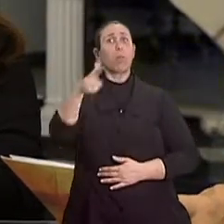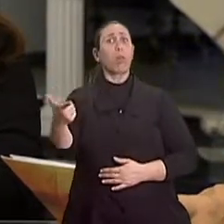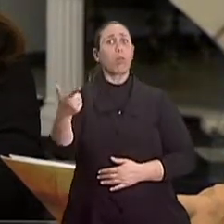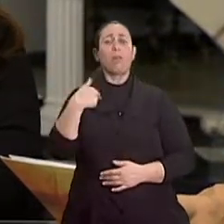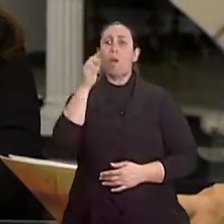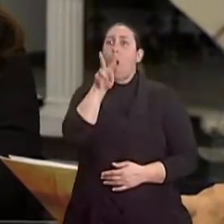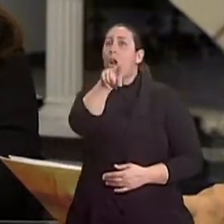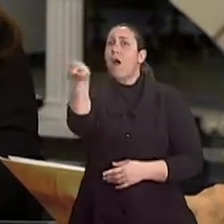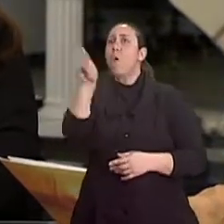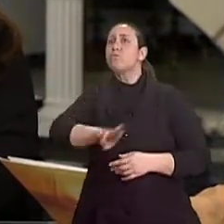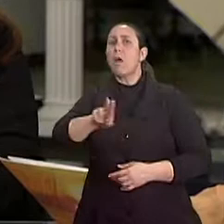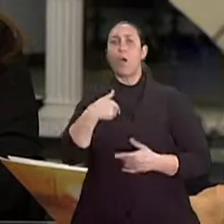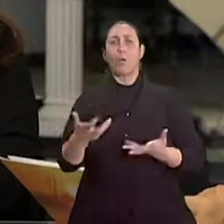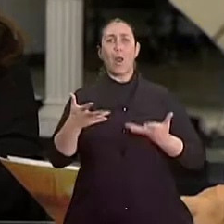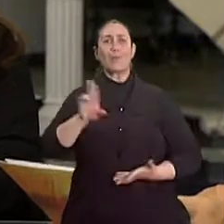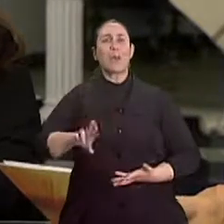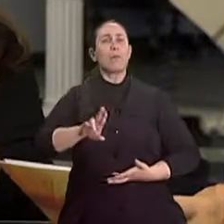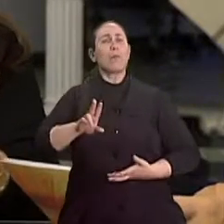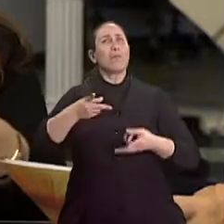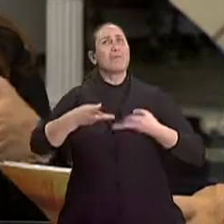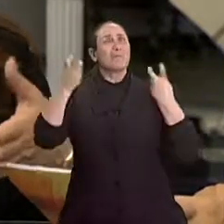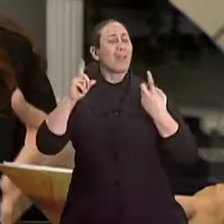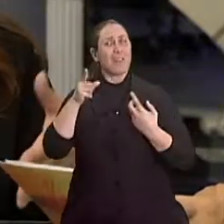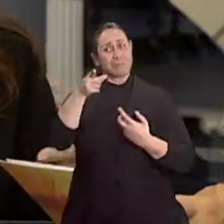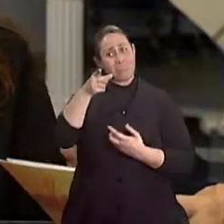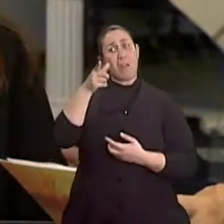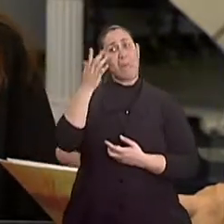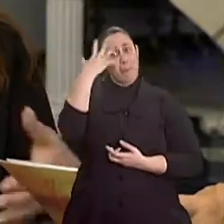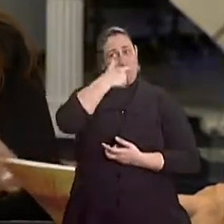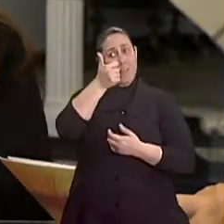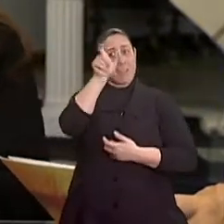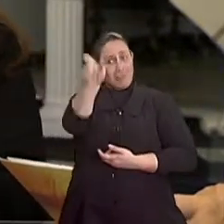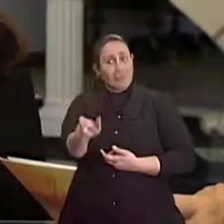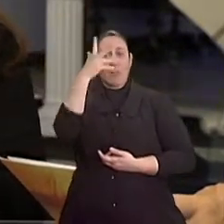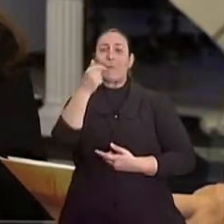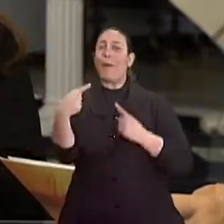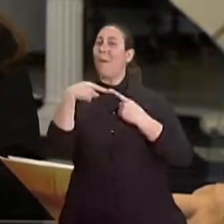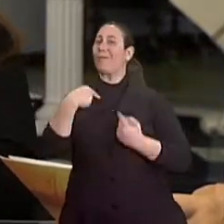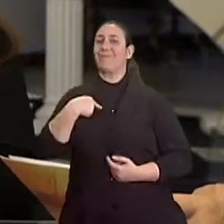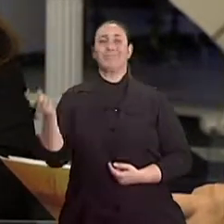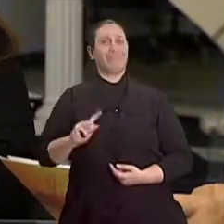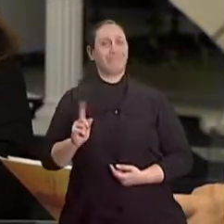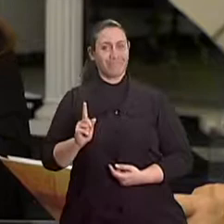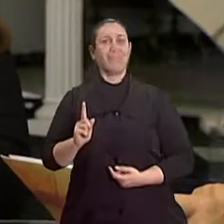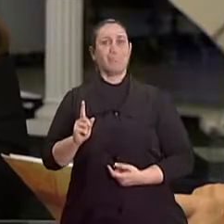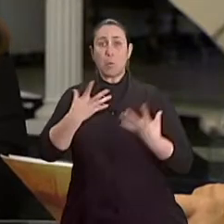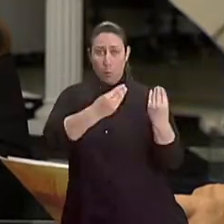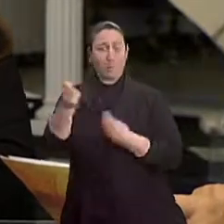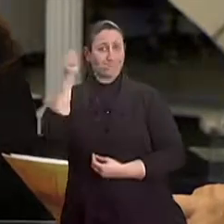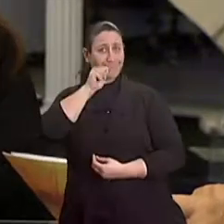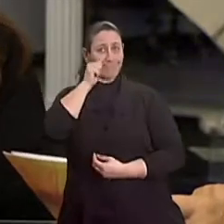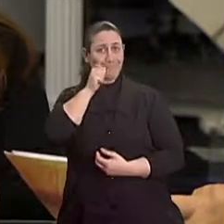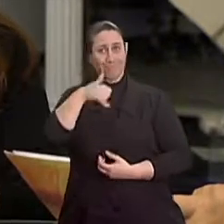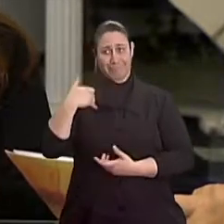Então, ela não tem o bom senso de saber, isso não é bom para mim. Tem muitas senhoras que querem se vestir com as roupas da